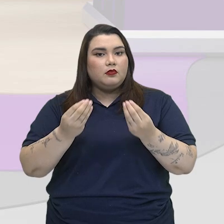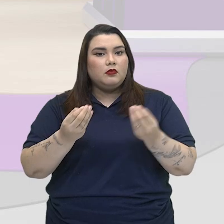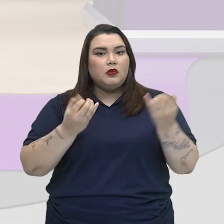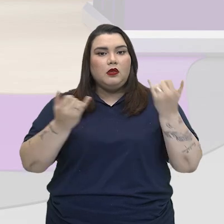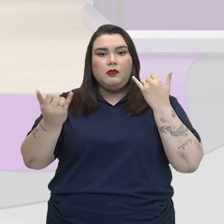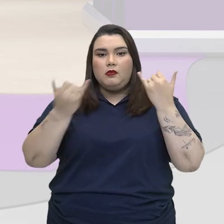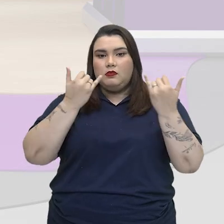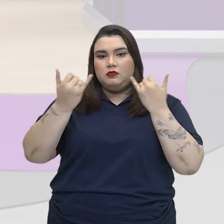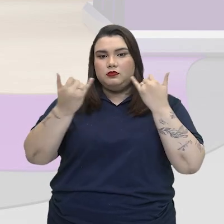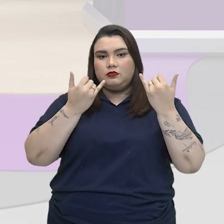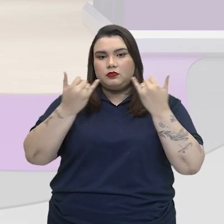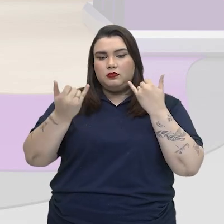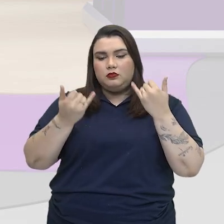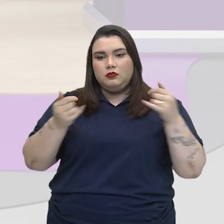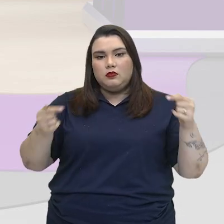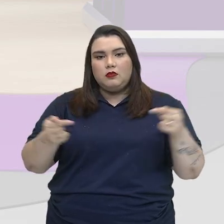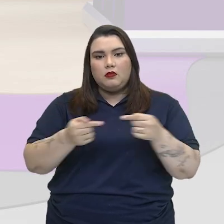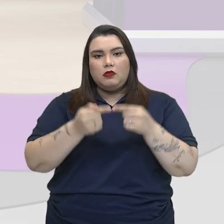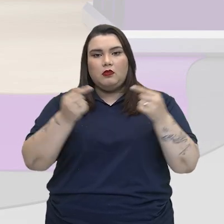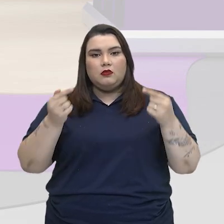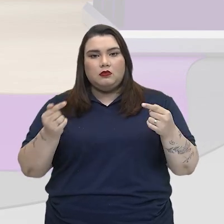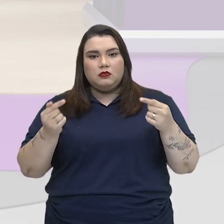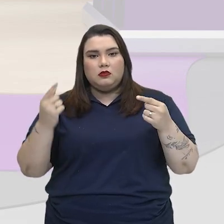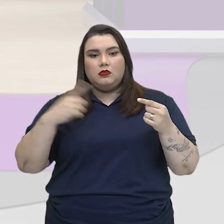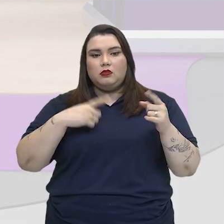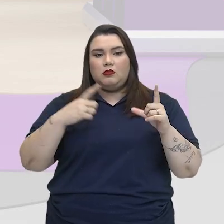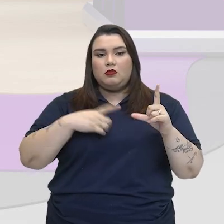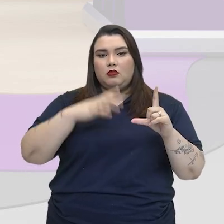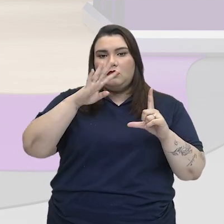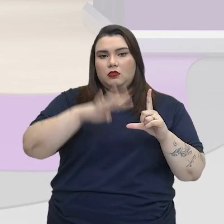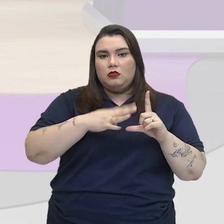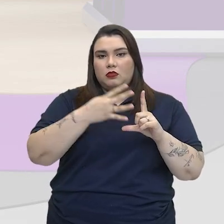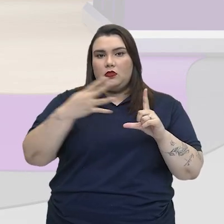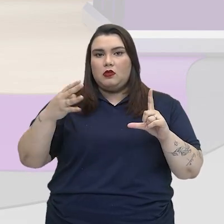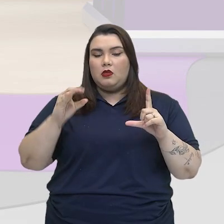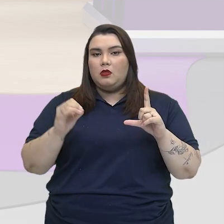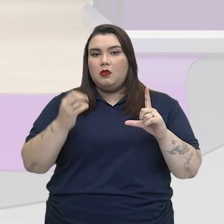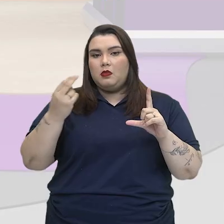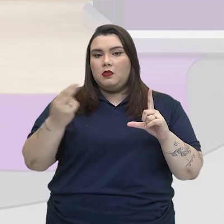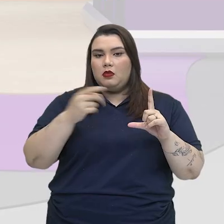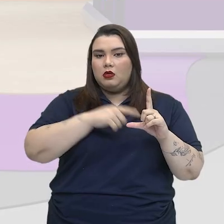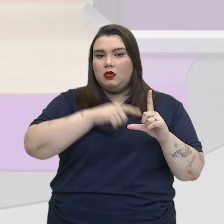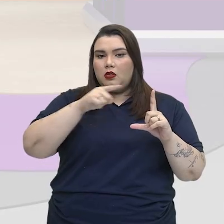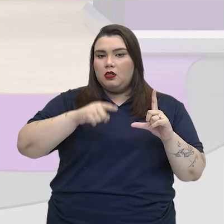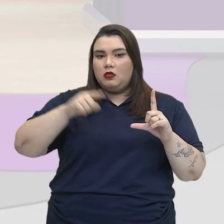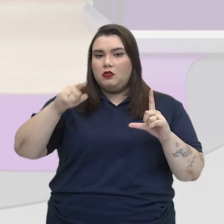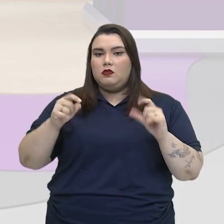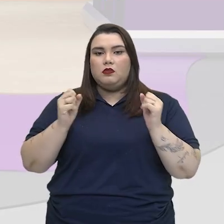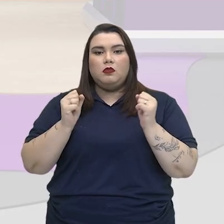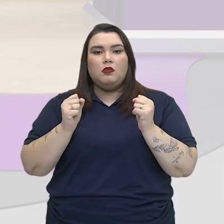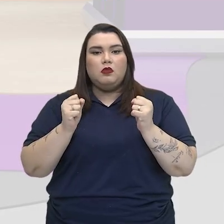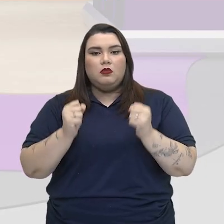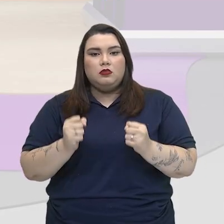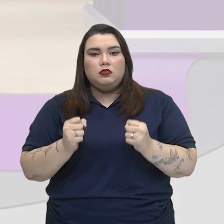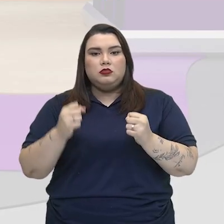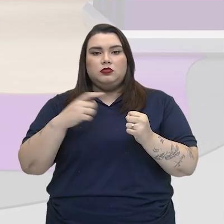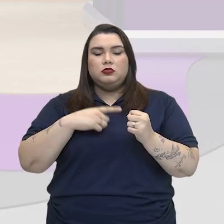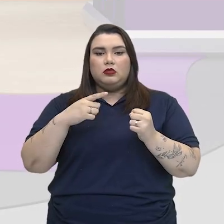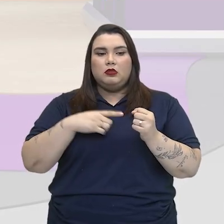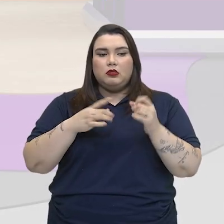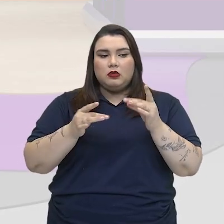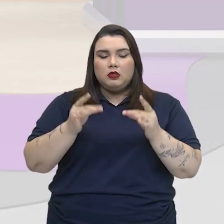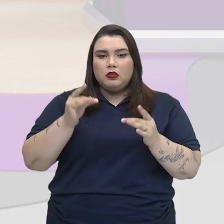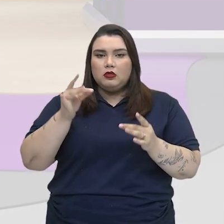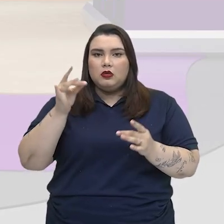a informação que seja passada, seja numa tabela, seja num gráfico, ela seja mais